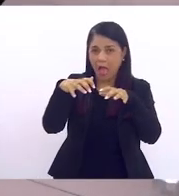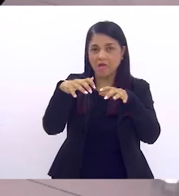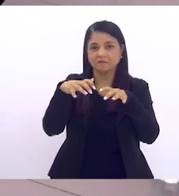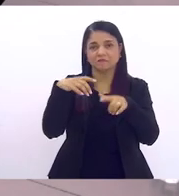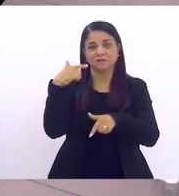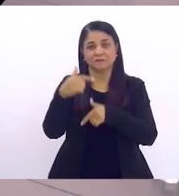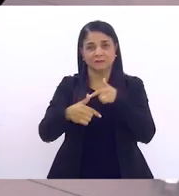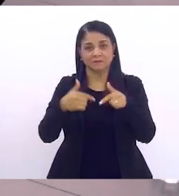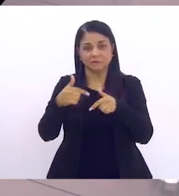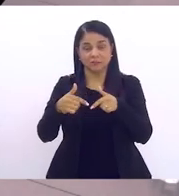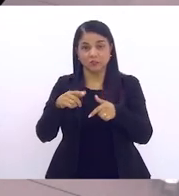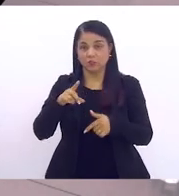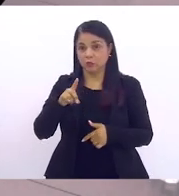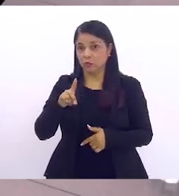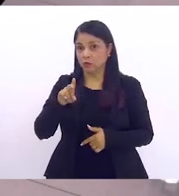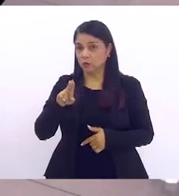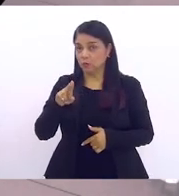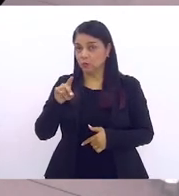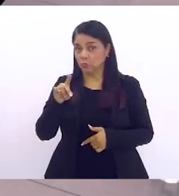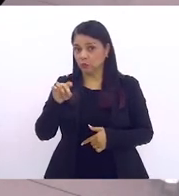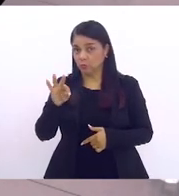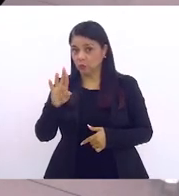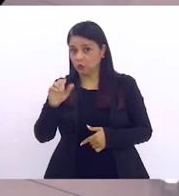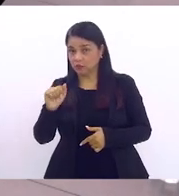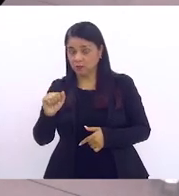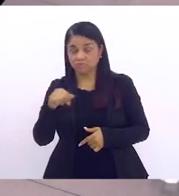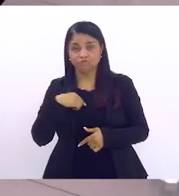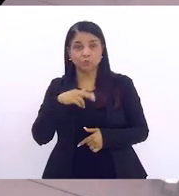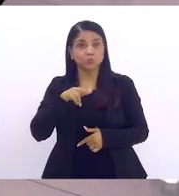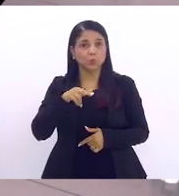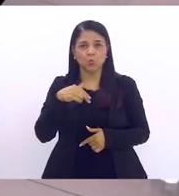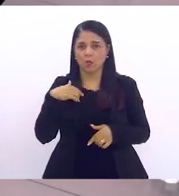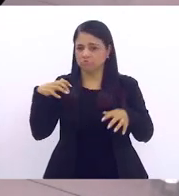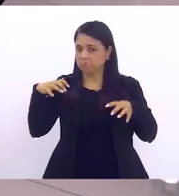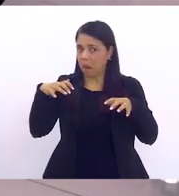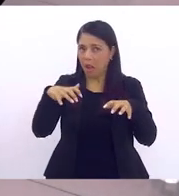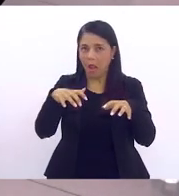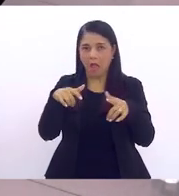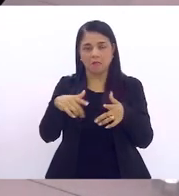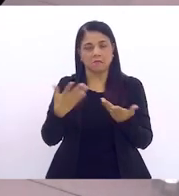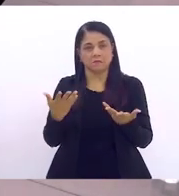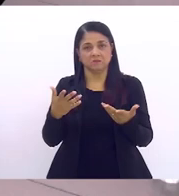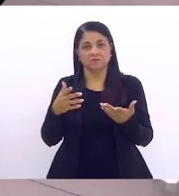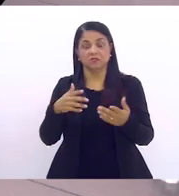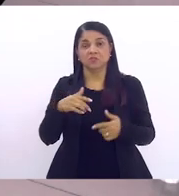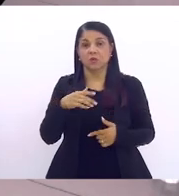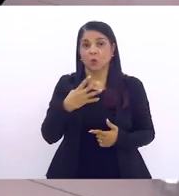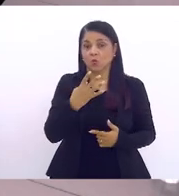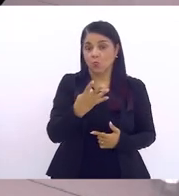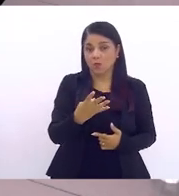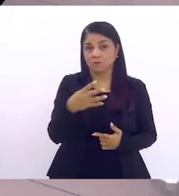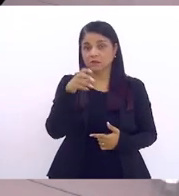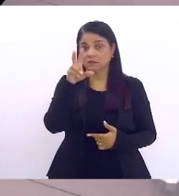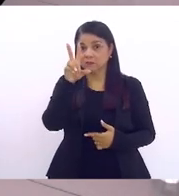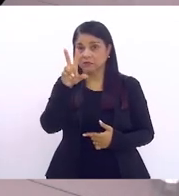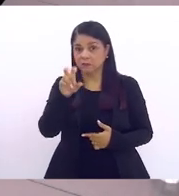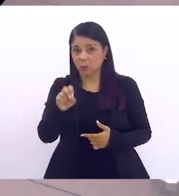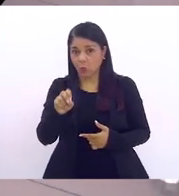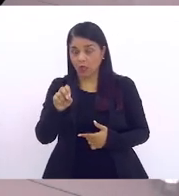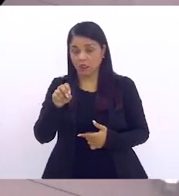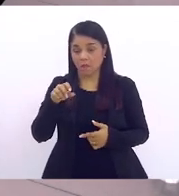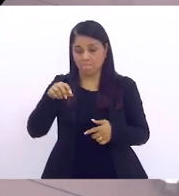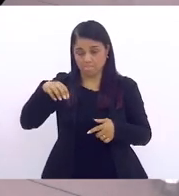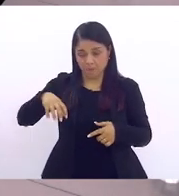existiu na Dutra uma um histórico relacionado a esse a gente teve mais de 450 pontos obstruídos na na